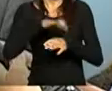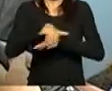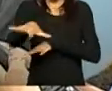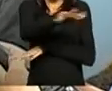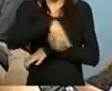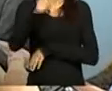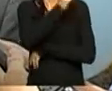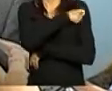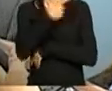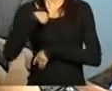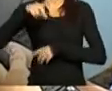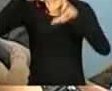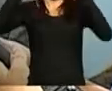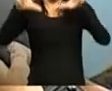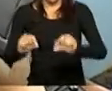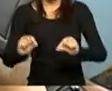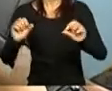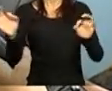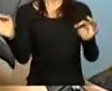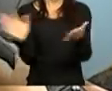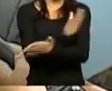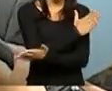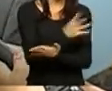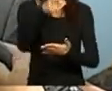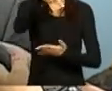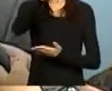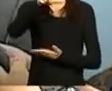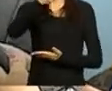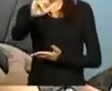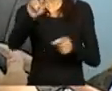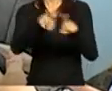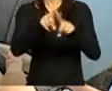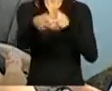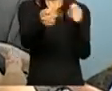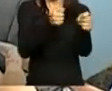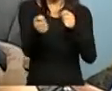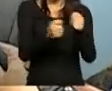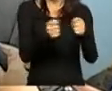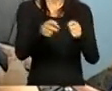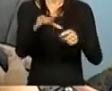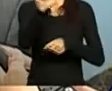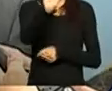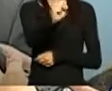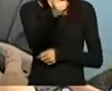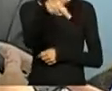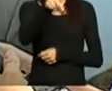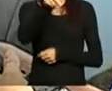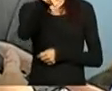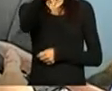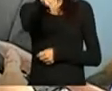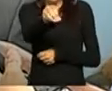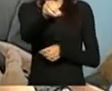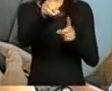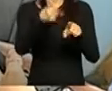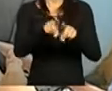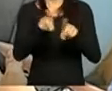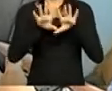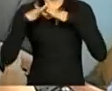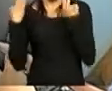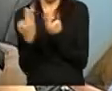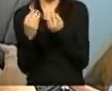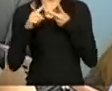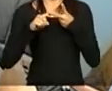conseguimos erradicar a pólio nós conseguimos controlar o sarampo e várias outras doenças EA resposta que o SUS que as famílias